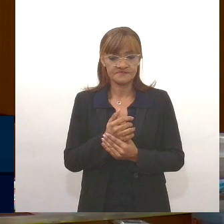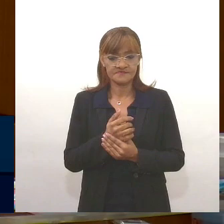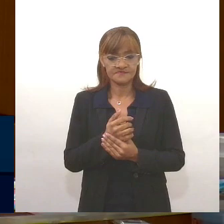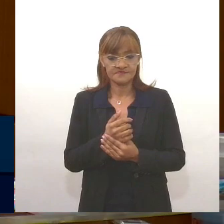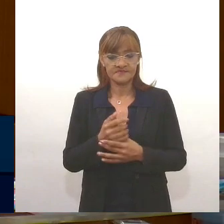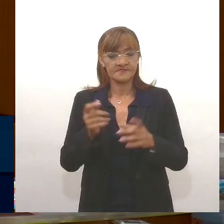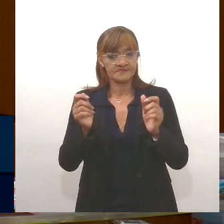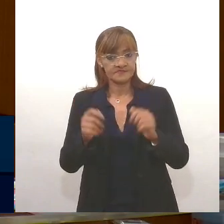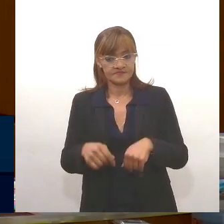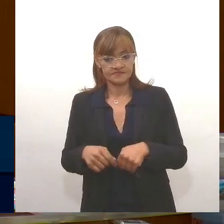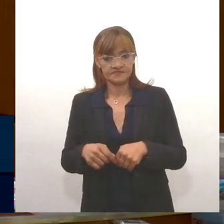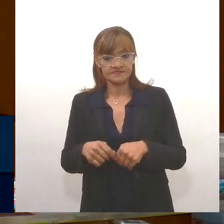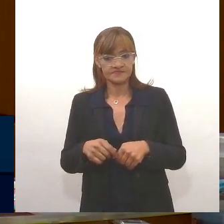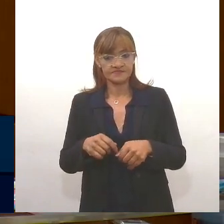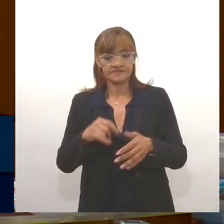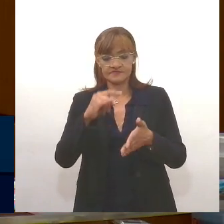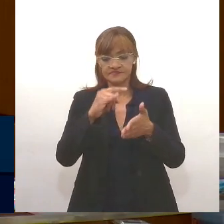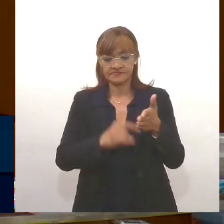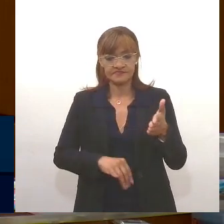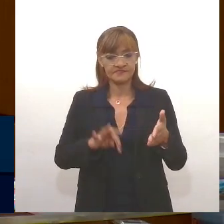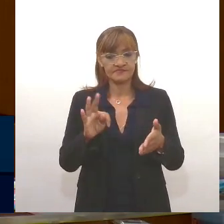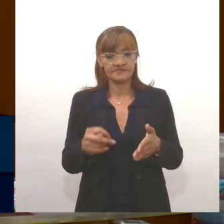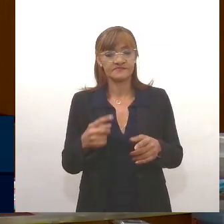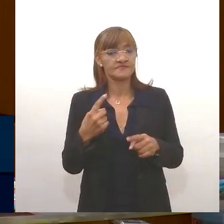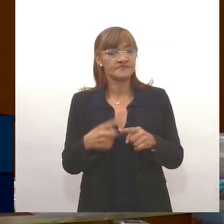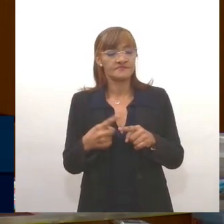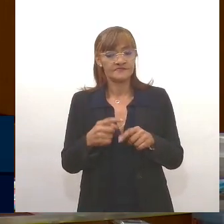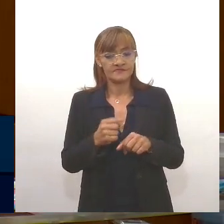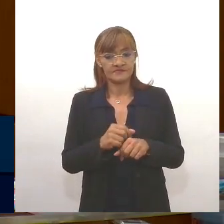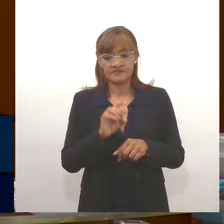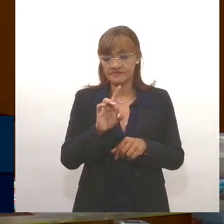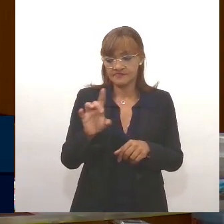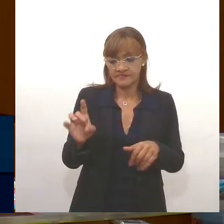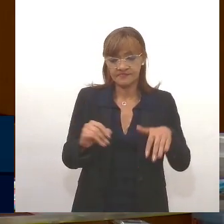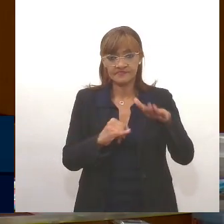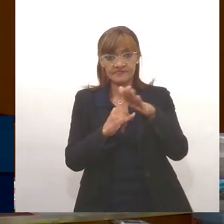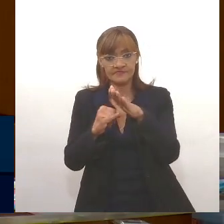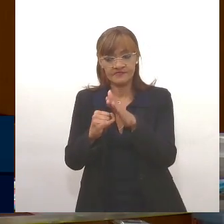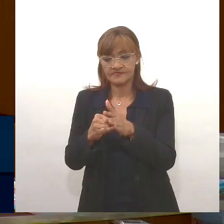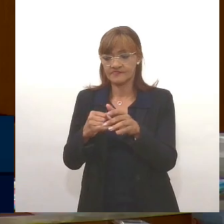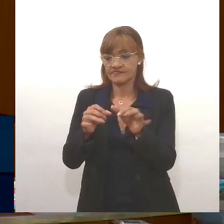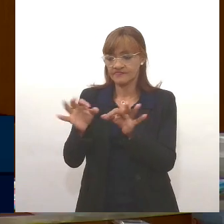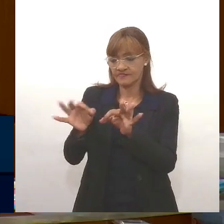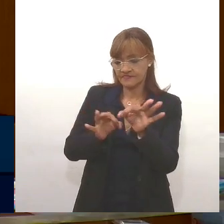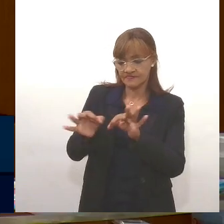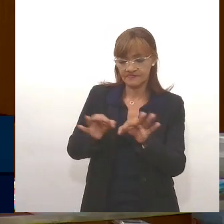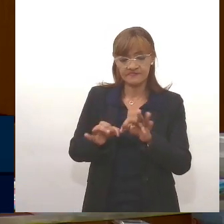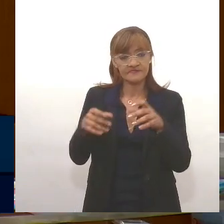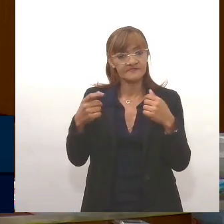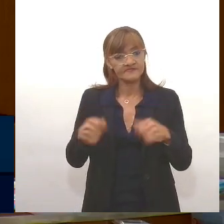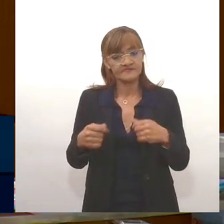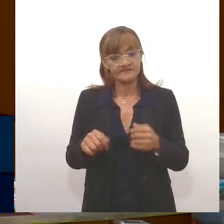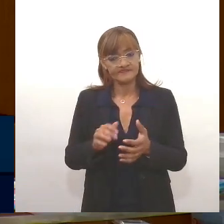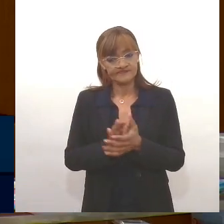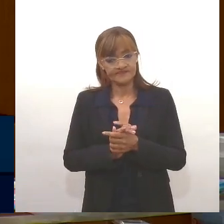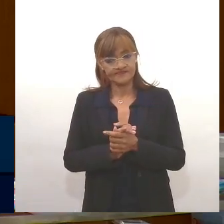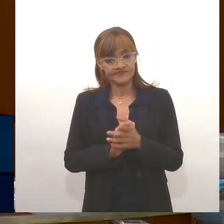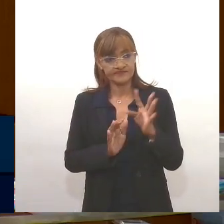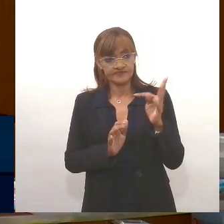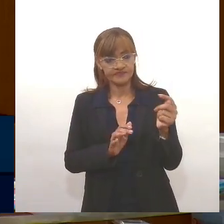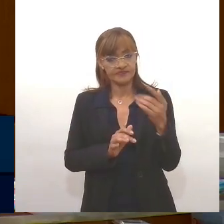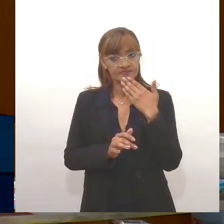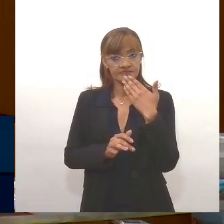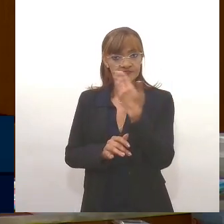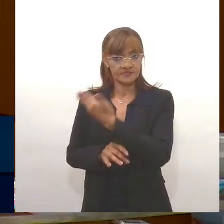documentação porque essas instituições precisam organizar a documentação exigida e a cultura deve